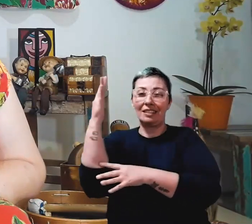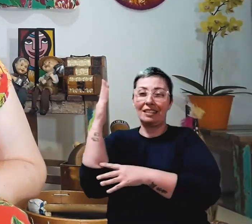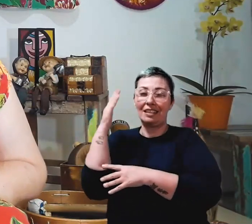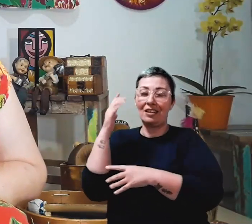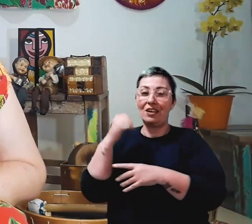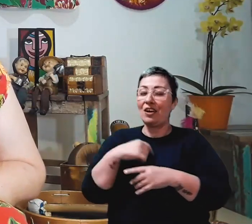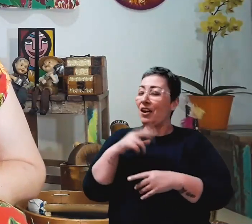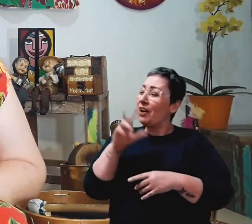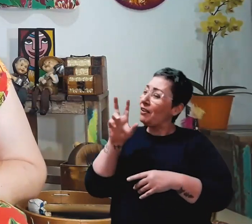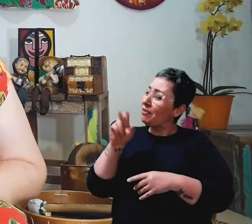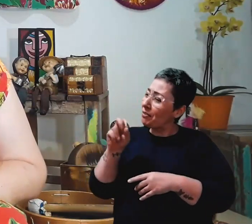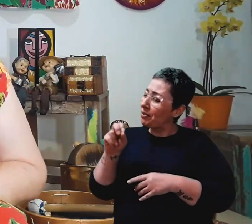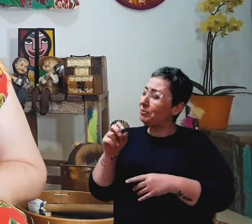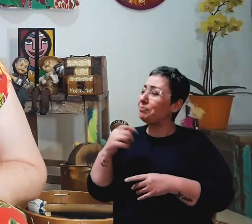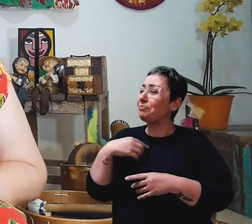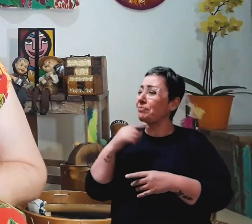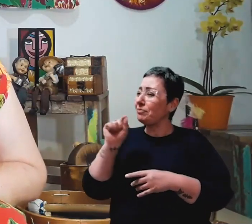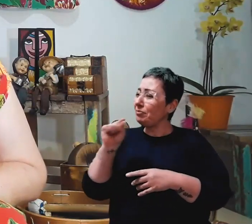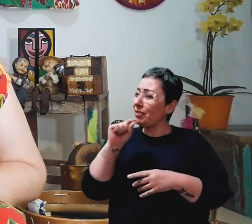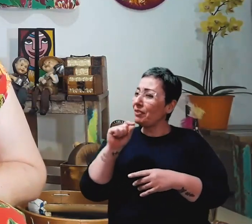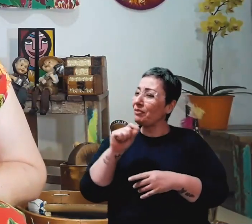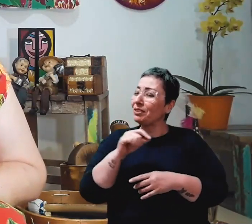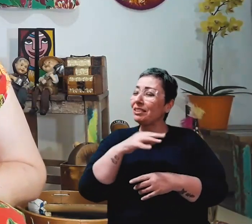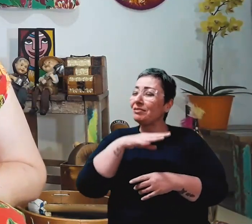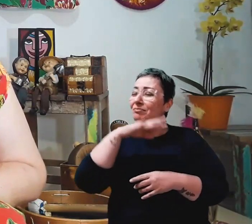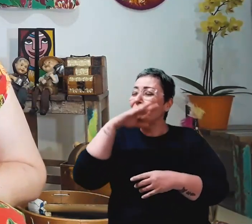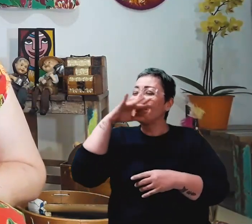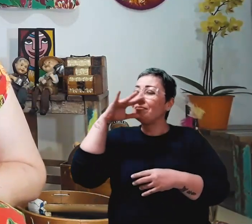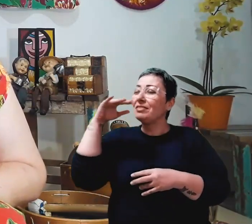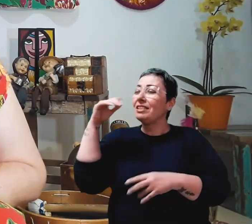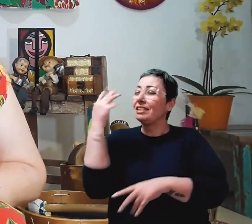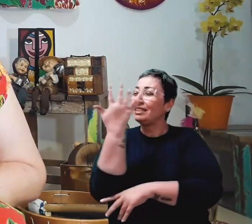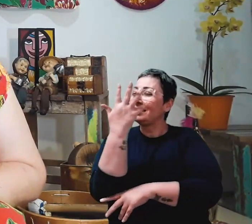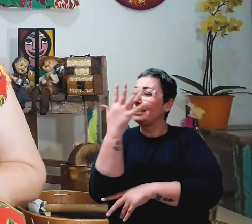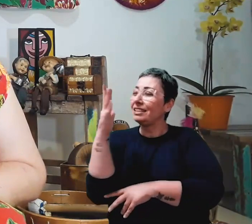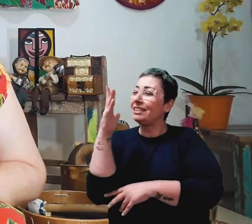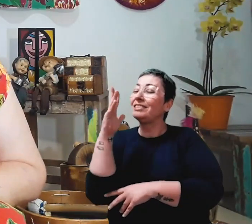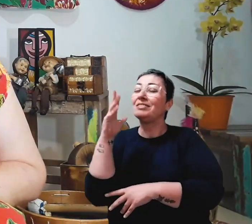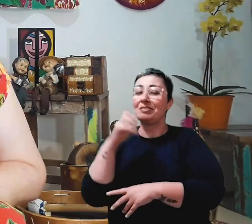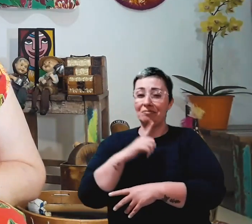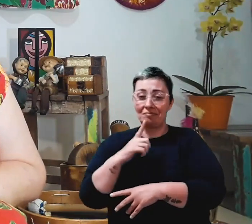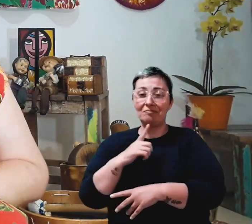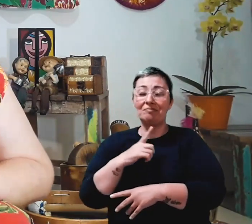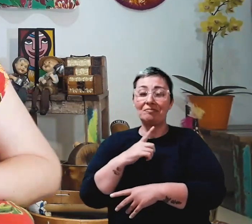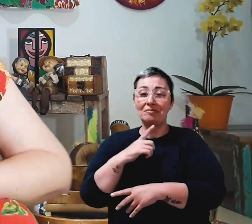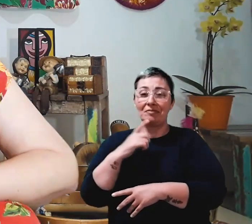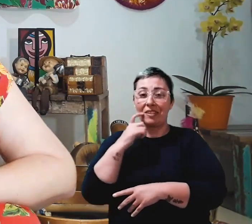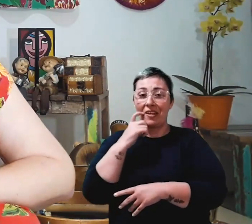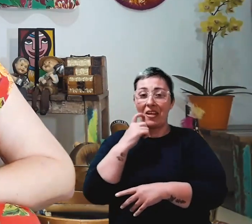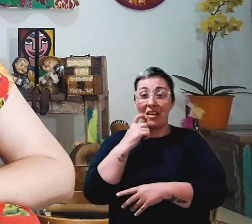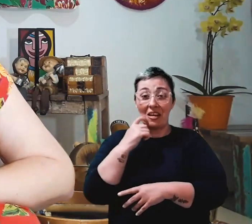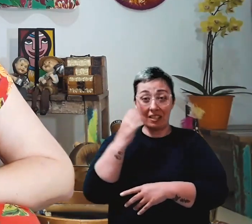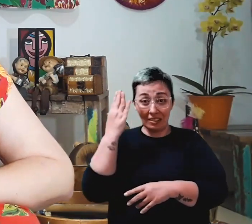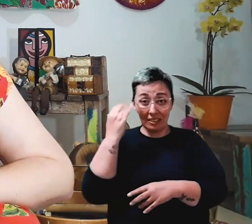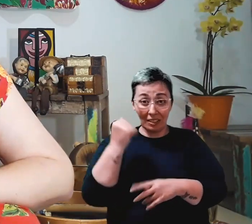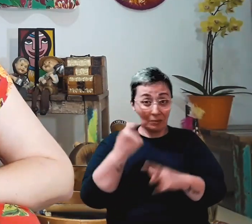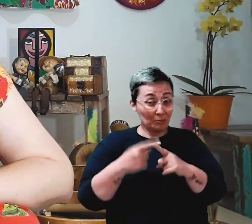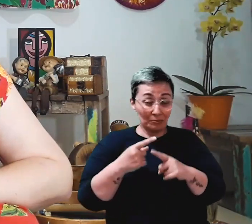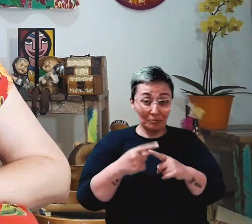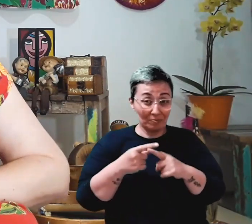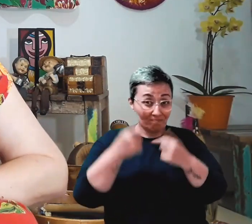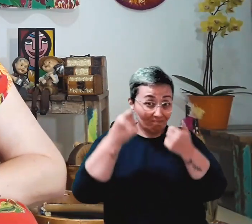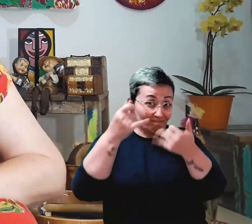assim: vovó, você tem o cheiro da natureza. Sabe por que eu tô contando